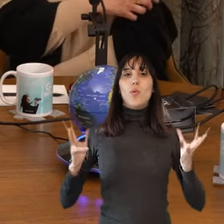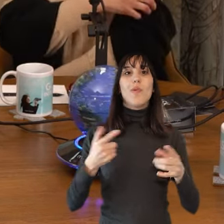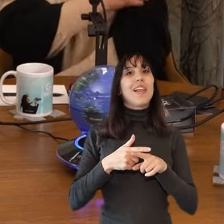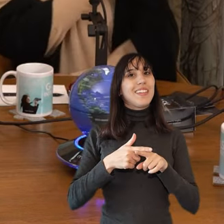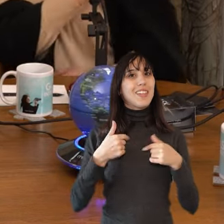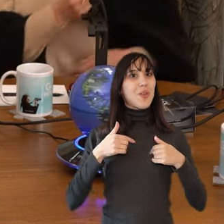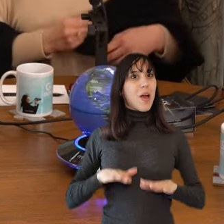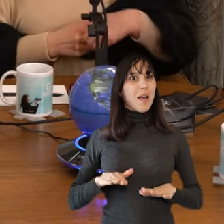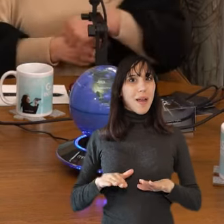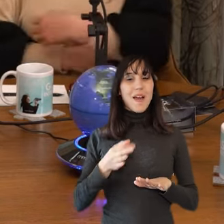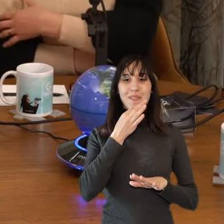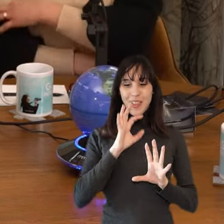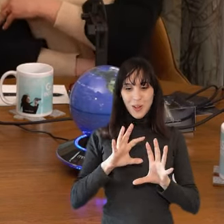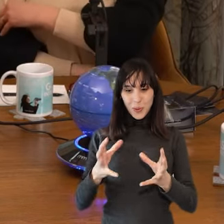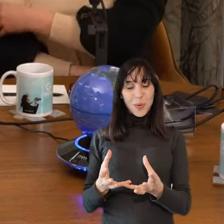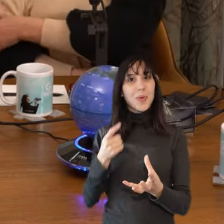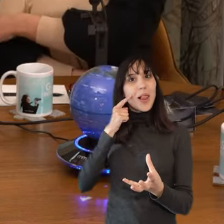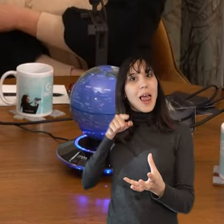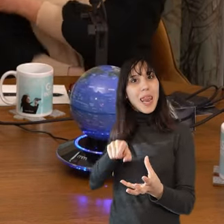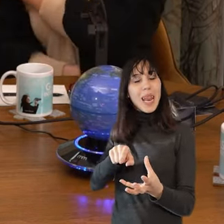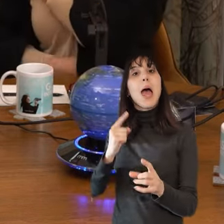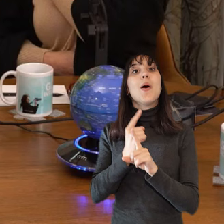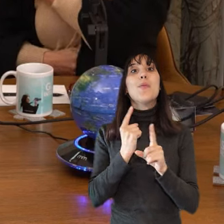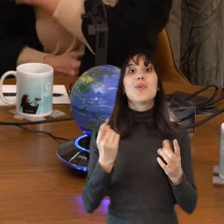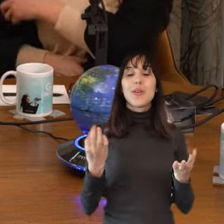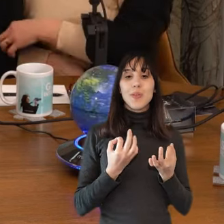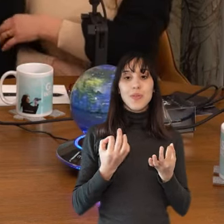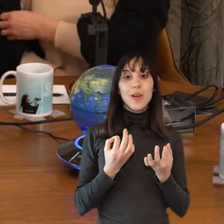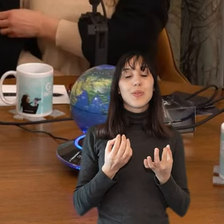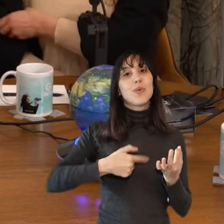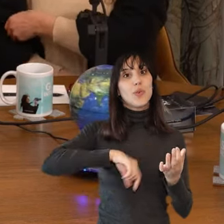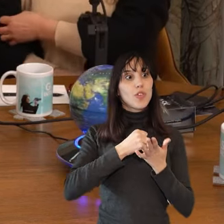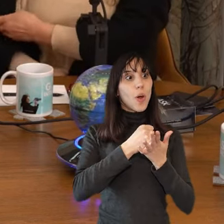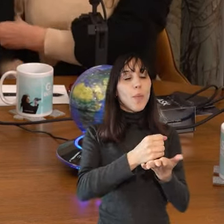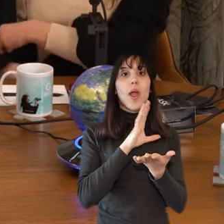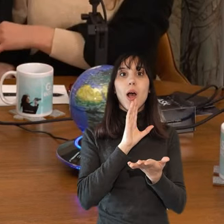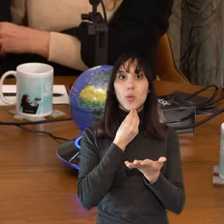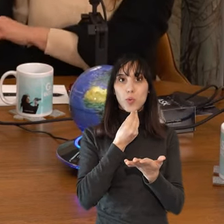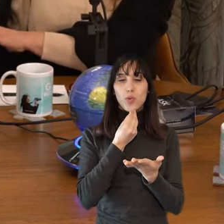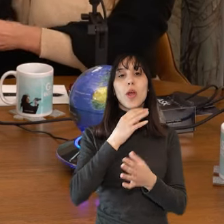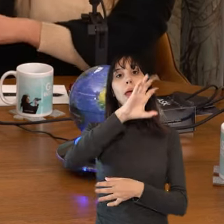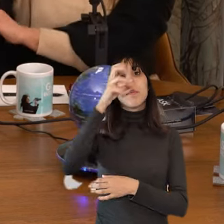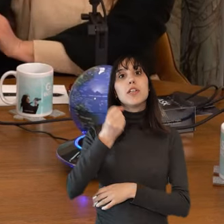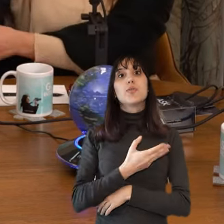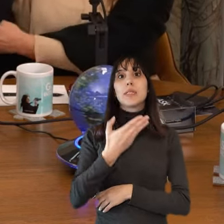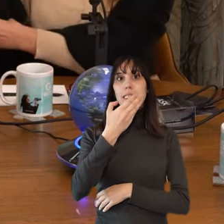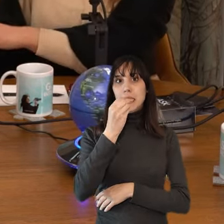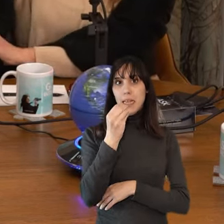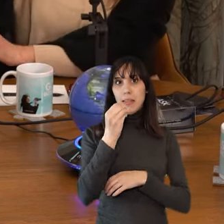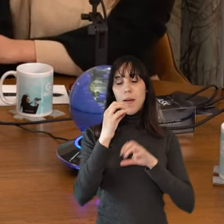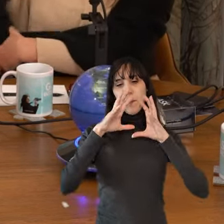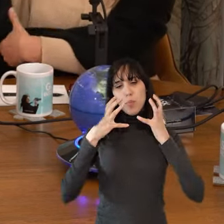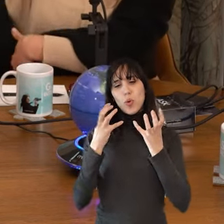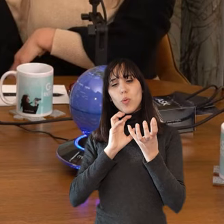estar aqui também Este globo porque realmente eh apoiamos e eh alunos em mais de 80 países eles estão um pouco por